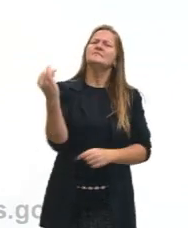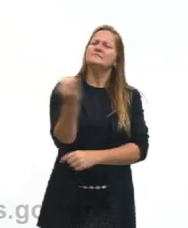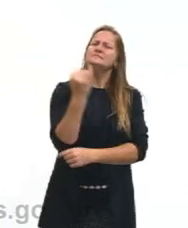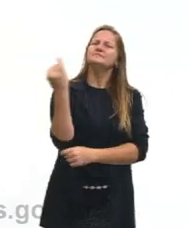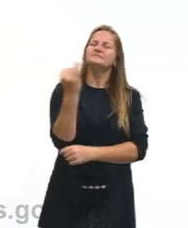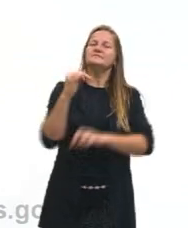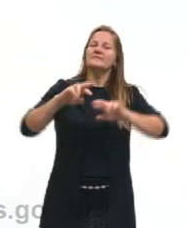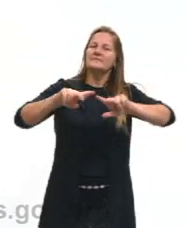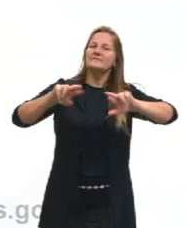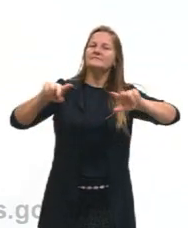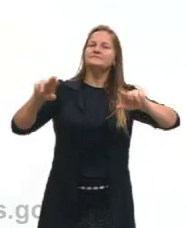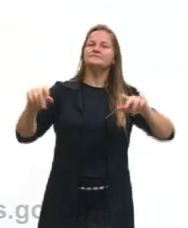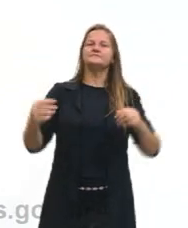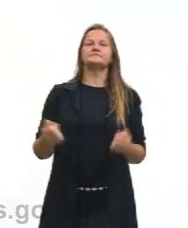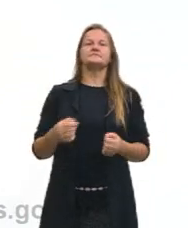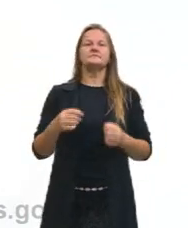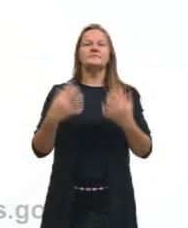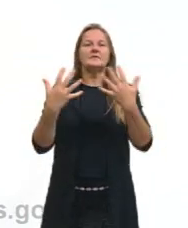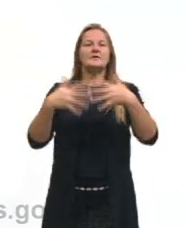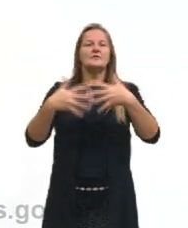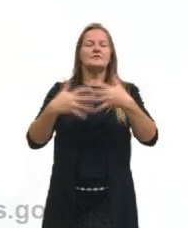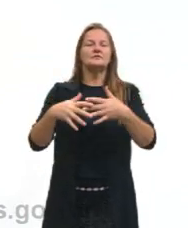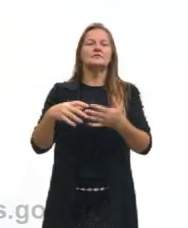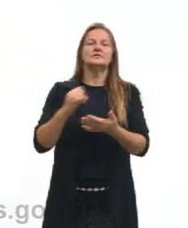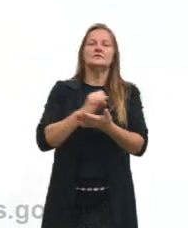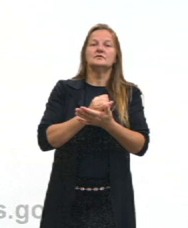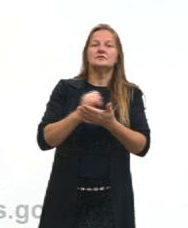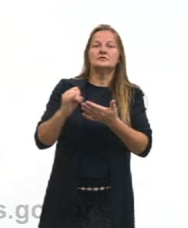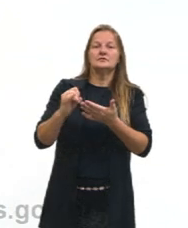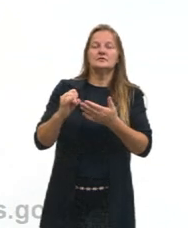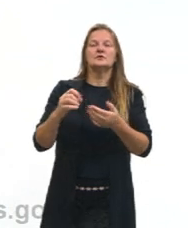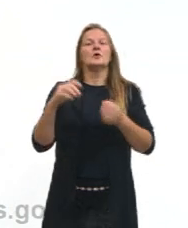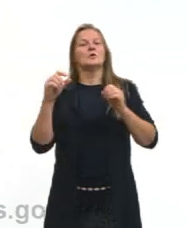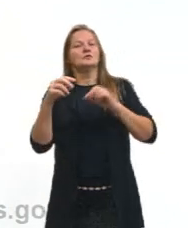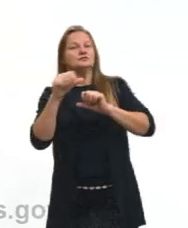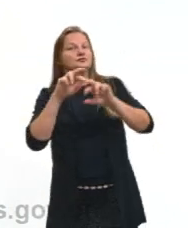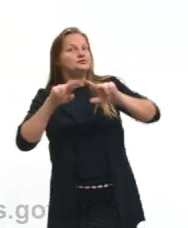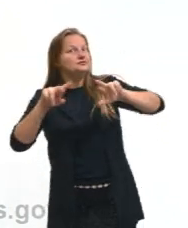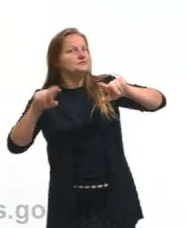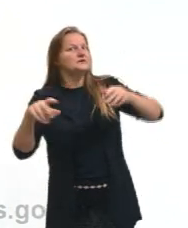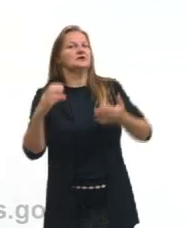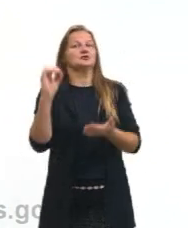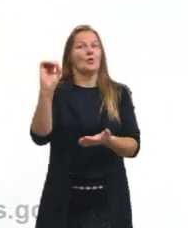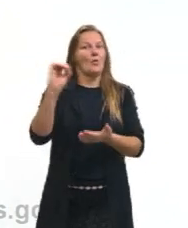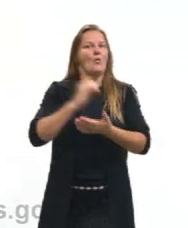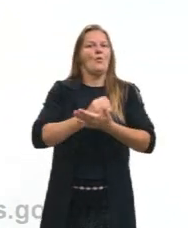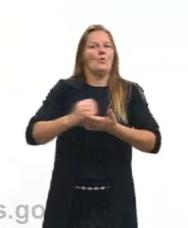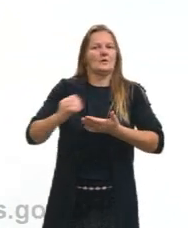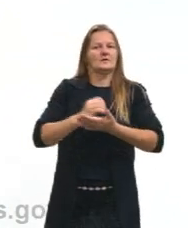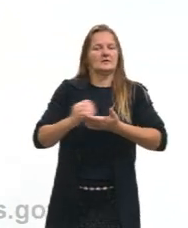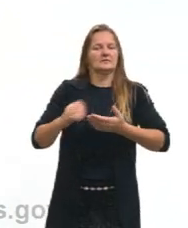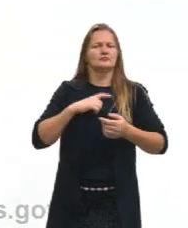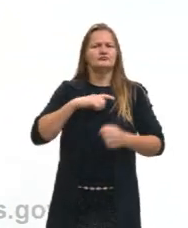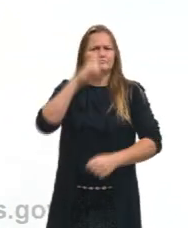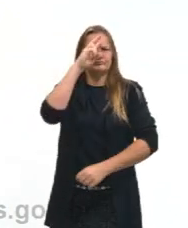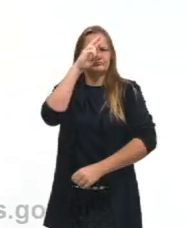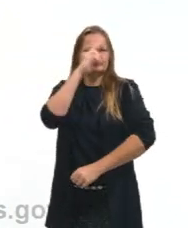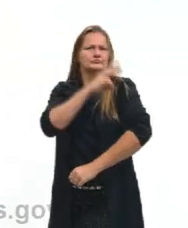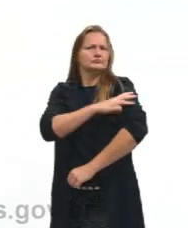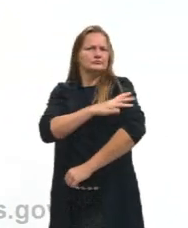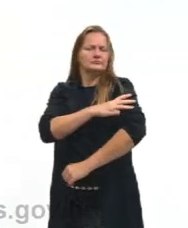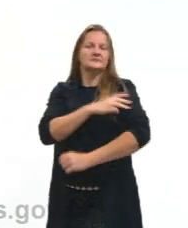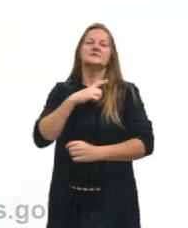importante a gente diferencie as funções inorgânicas né química inorgânica das funções orgânicas quem tá no terceiro ano provavelmente está